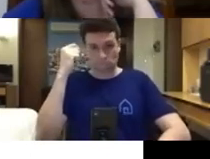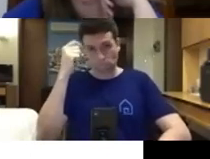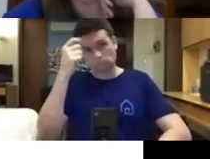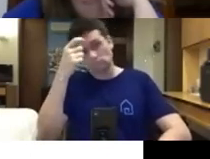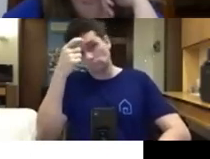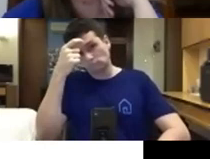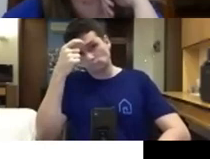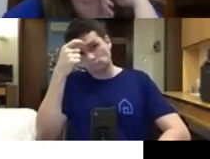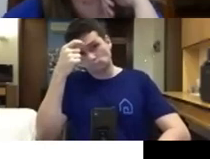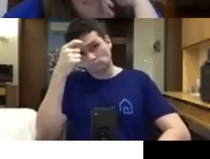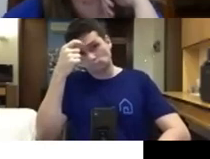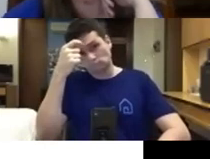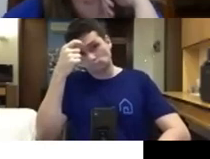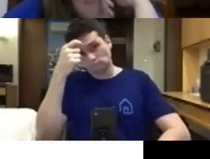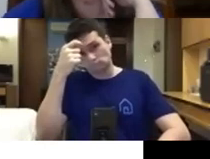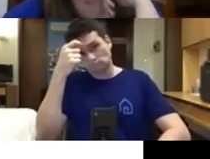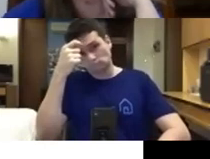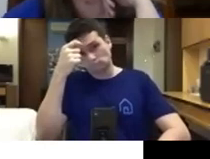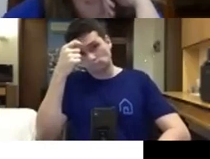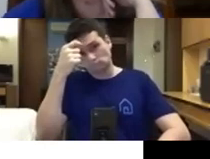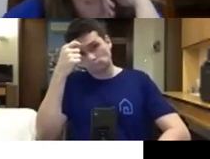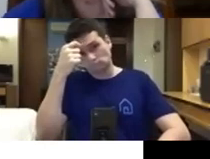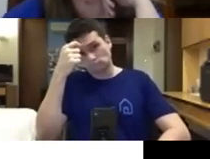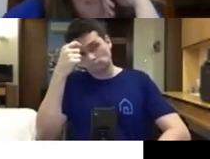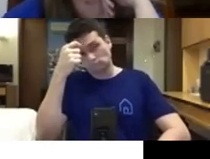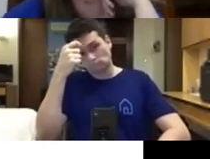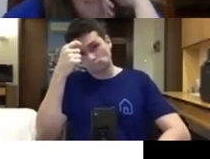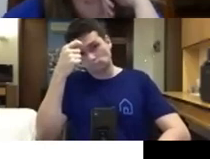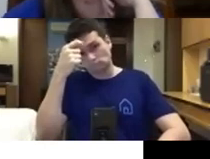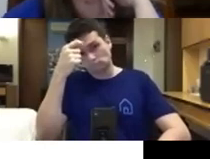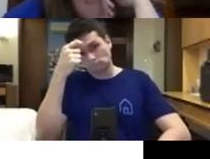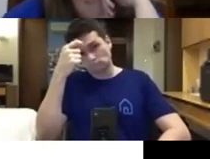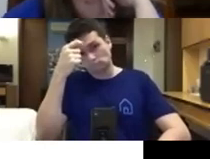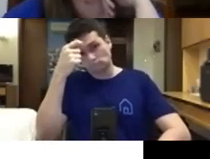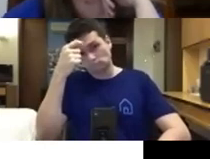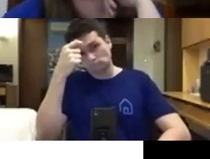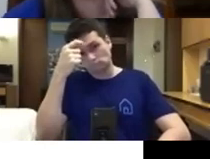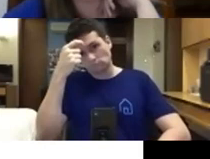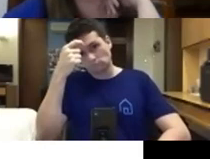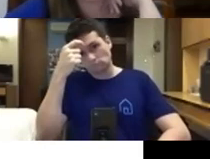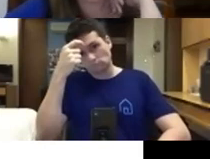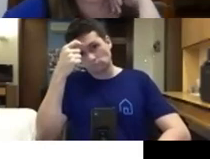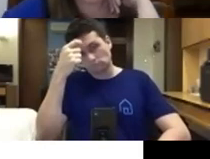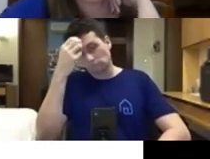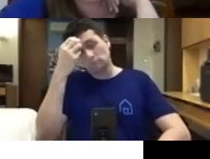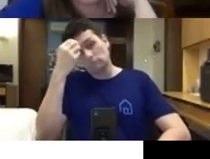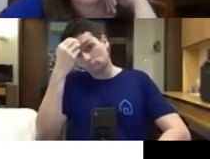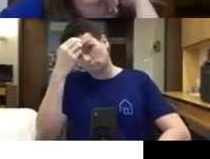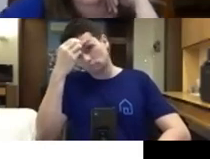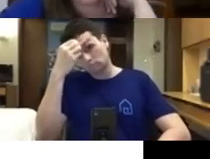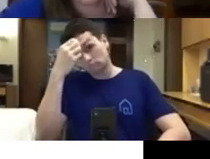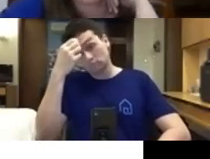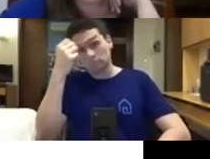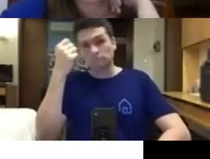estava intacta, né? Simplesmente foi limpado, feito uma camada ali de proteção e vida